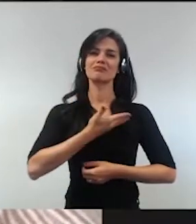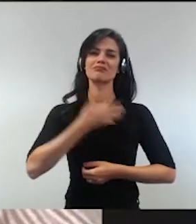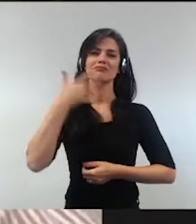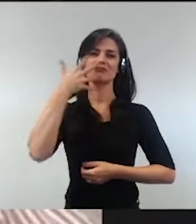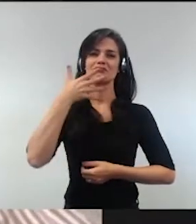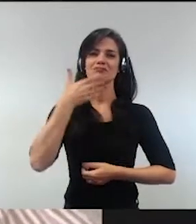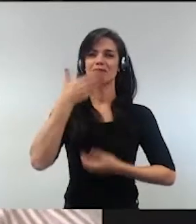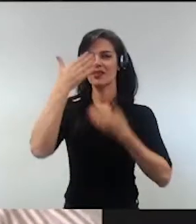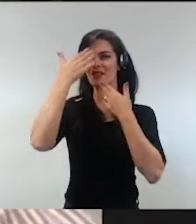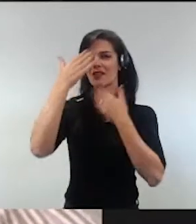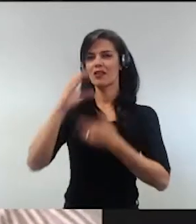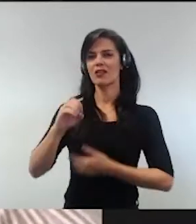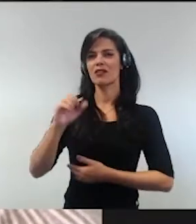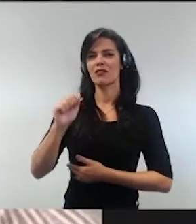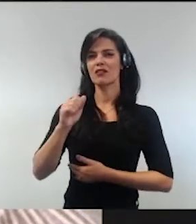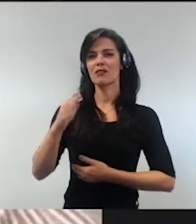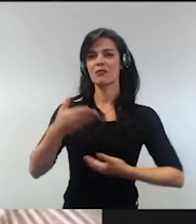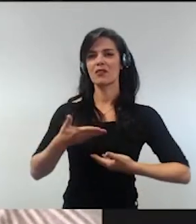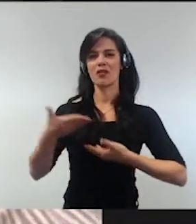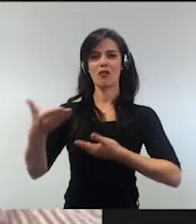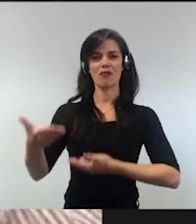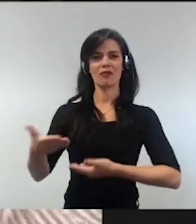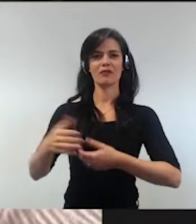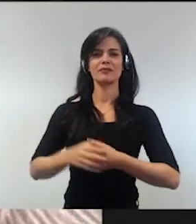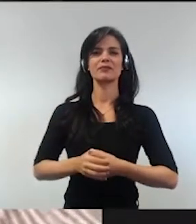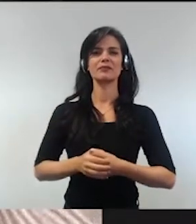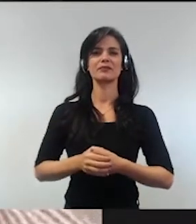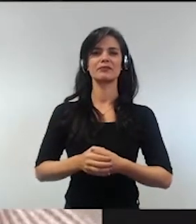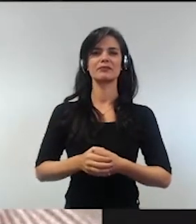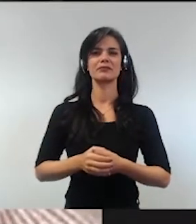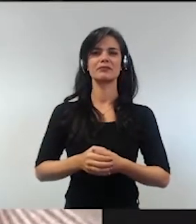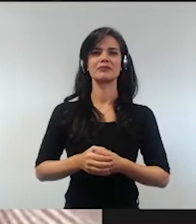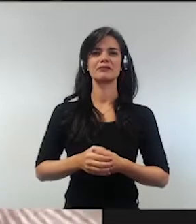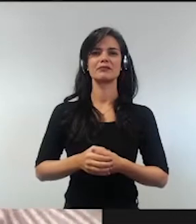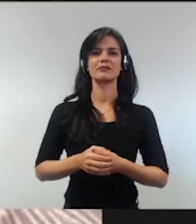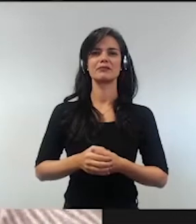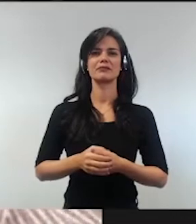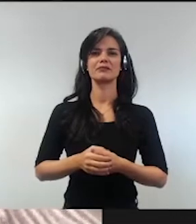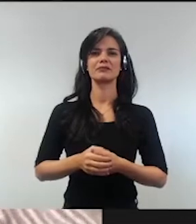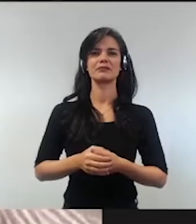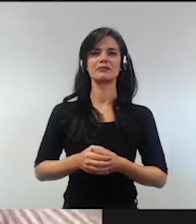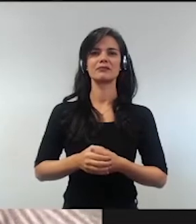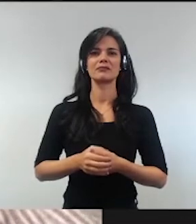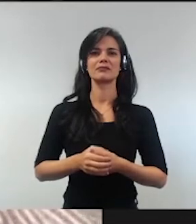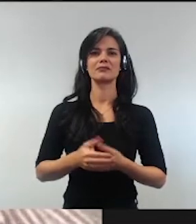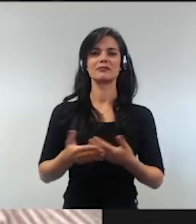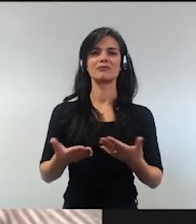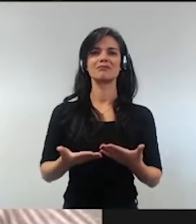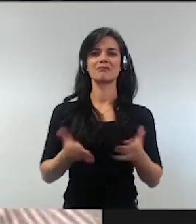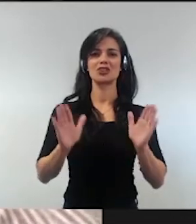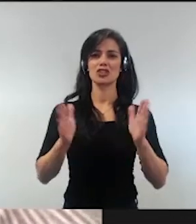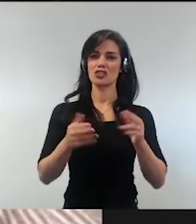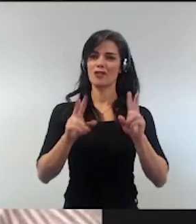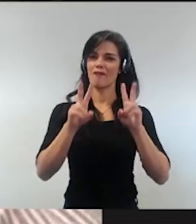o convite e passo imediatamente ao nosso tema,